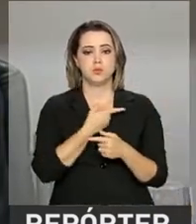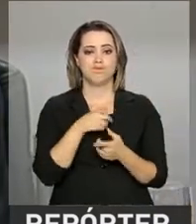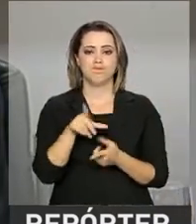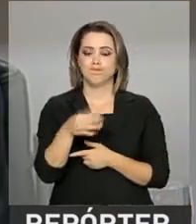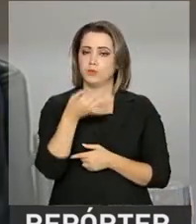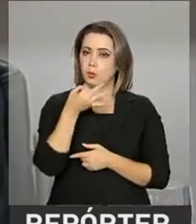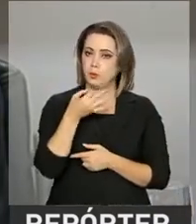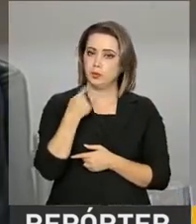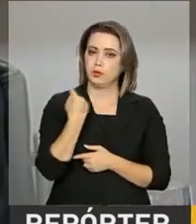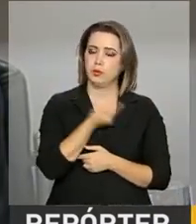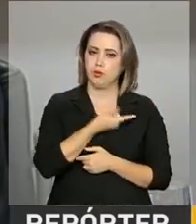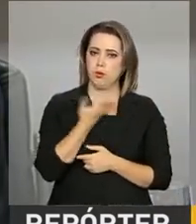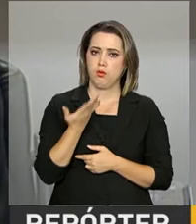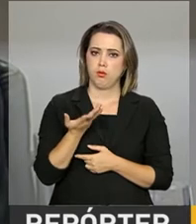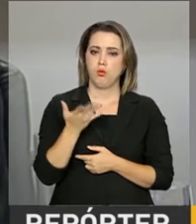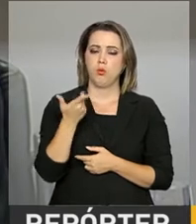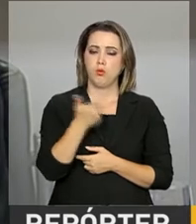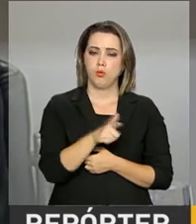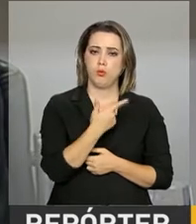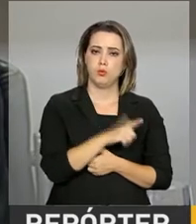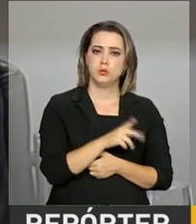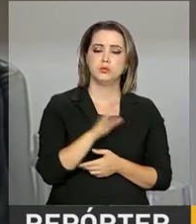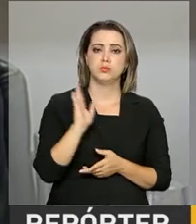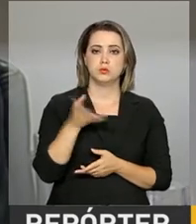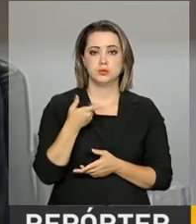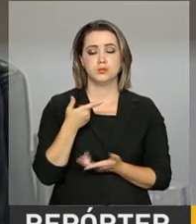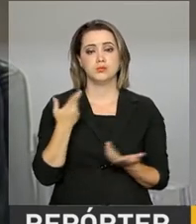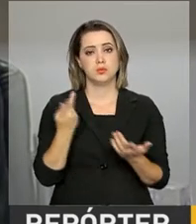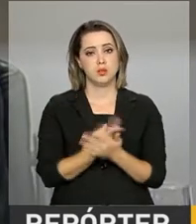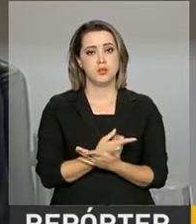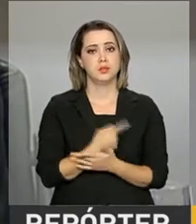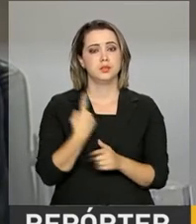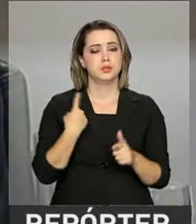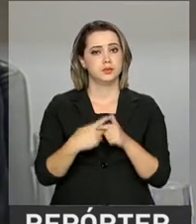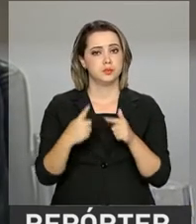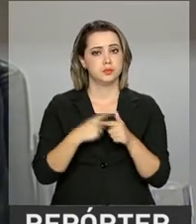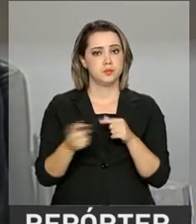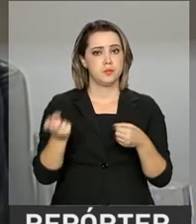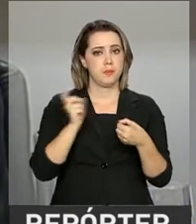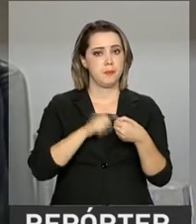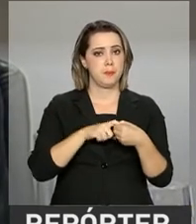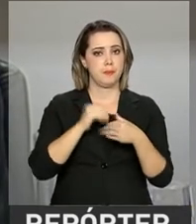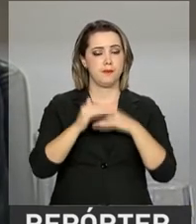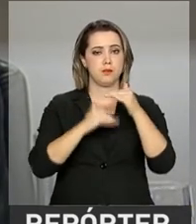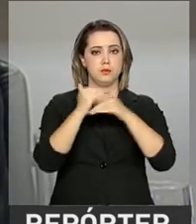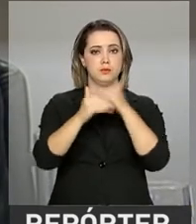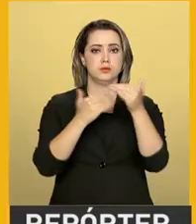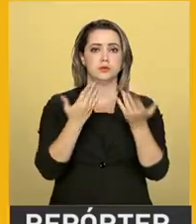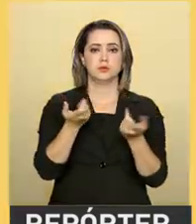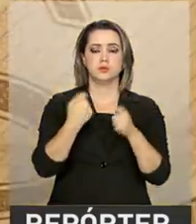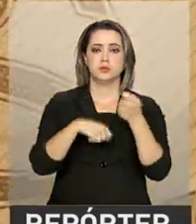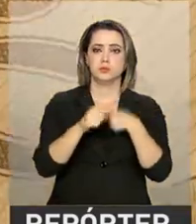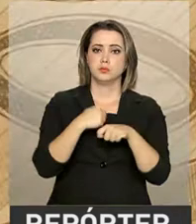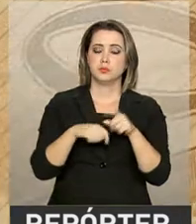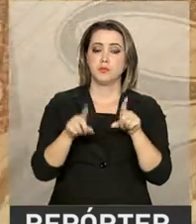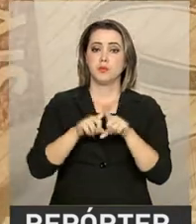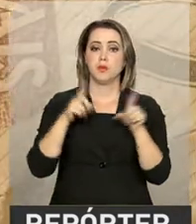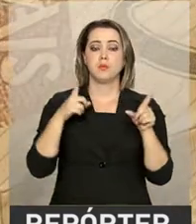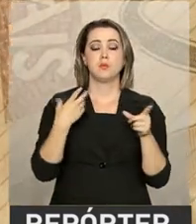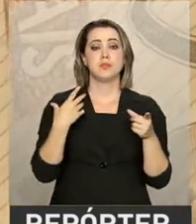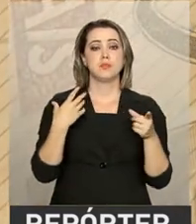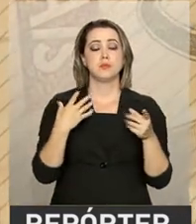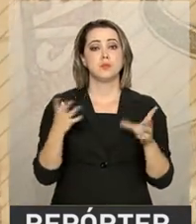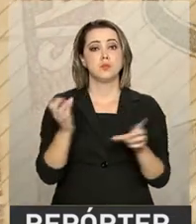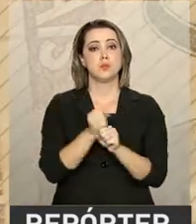temos avaliado outras vezes que isso seria prejudicial à tomada do crescimento econômico mas para as contas